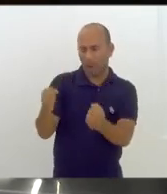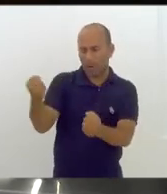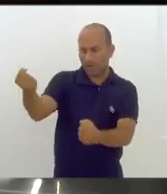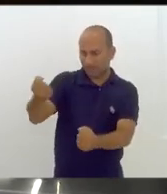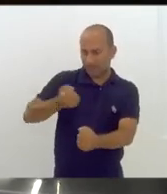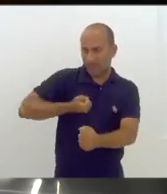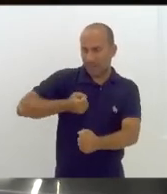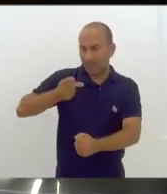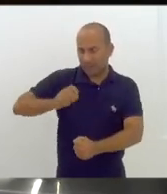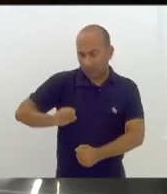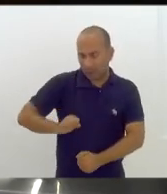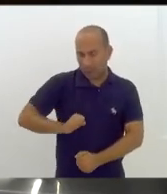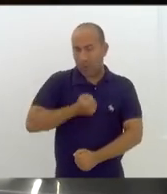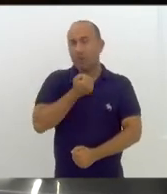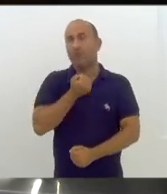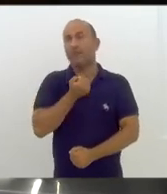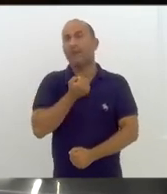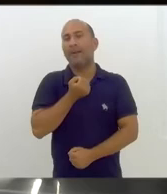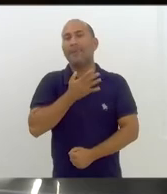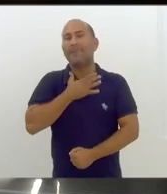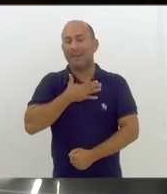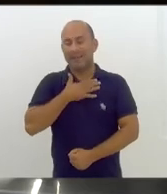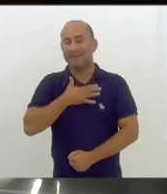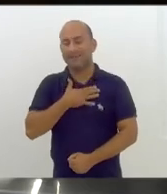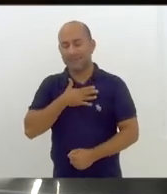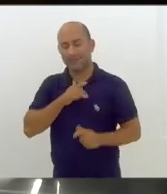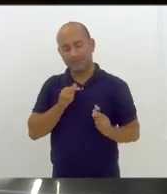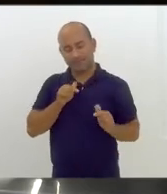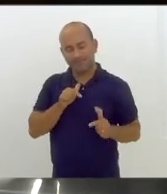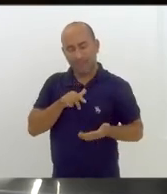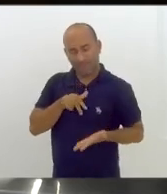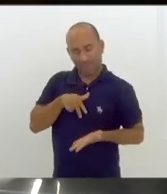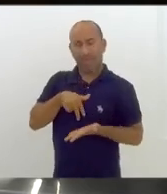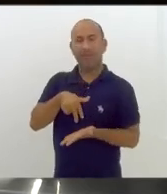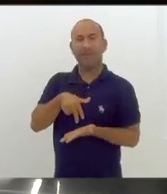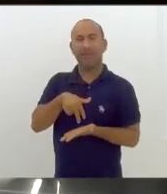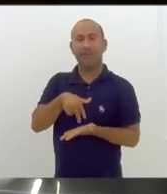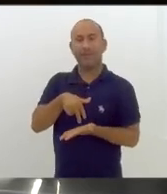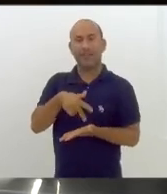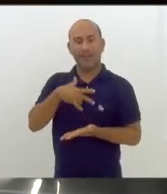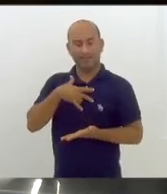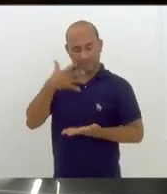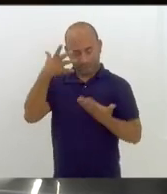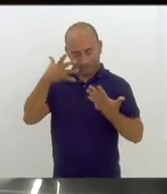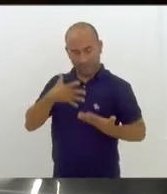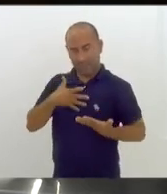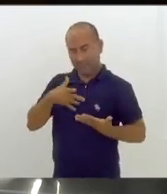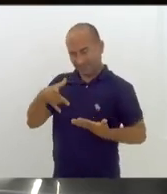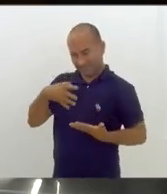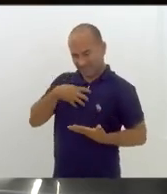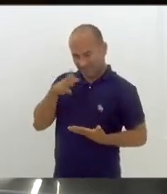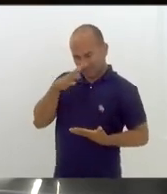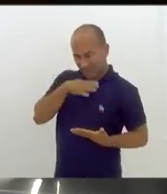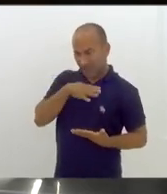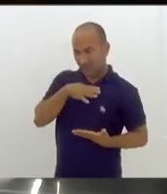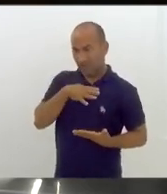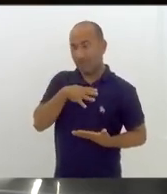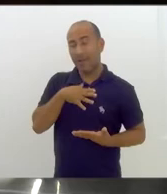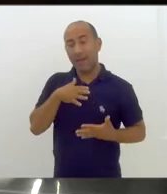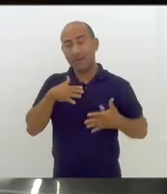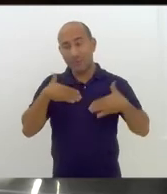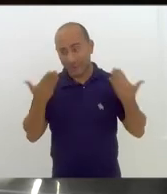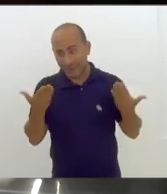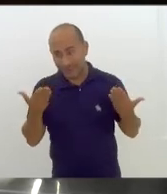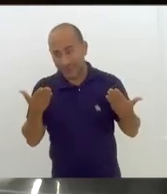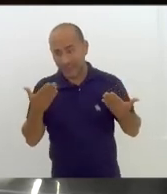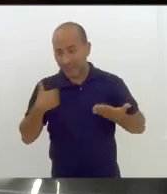seu ódio. Mesmo assim, com o ar, eu me reerguerei. A minha sensualidade lhe ofende? É realmente uma surpresa